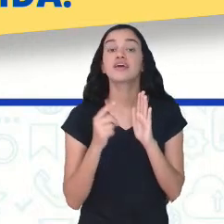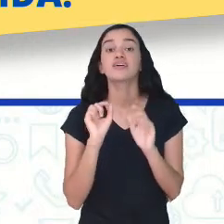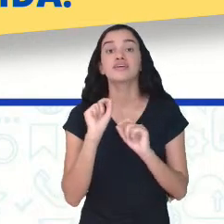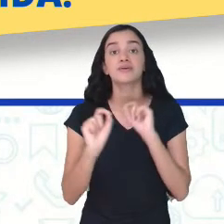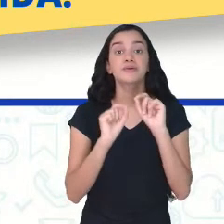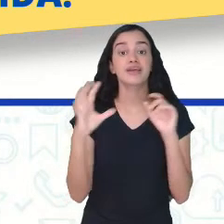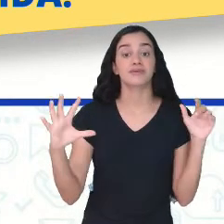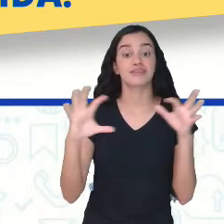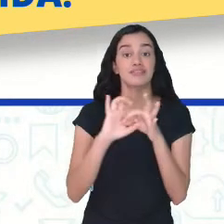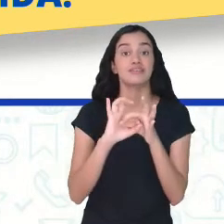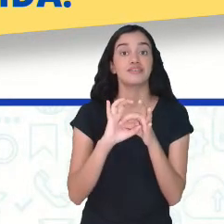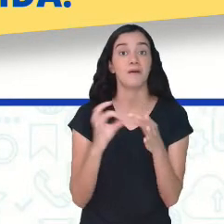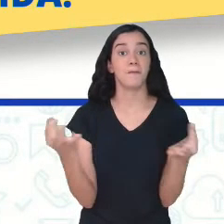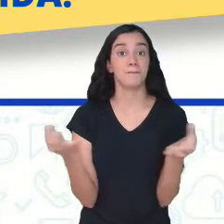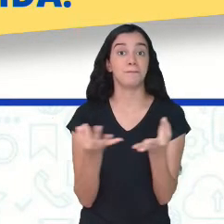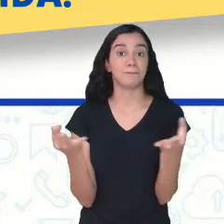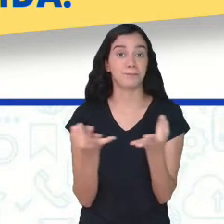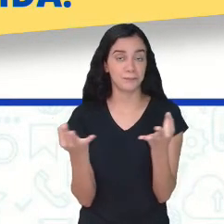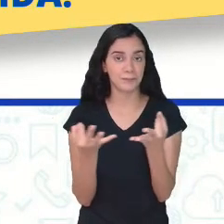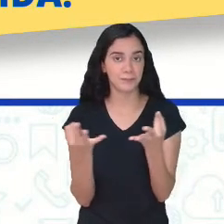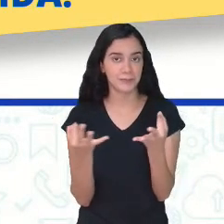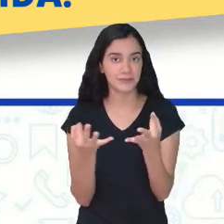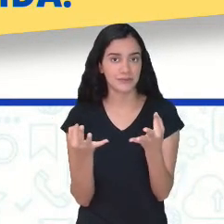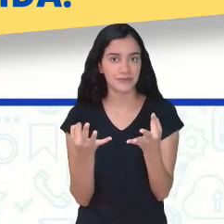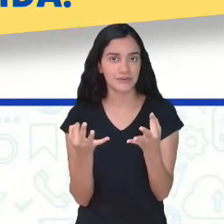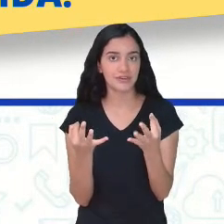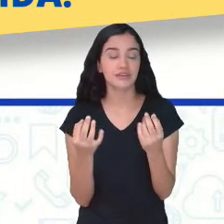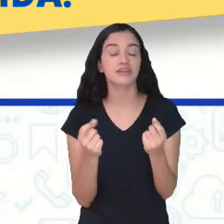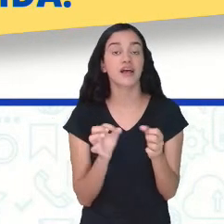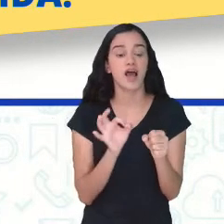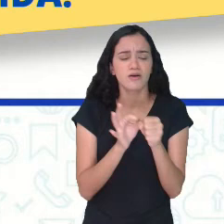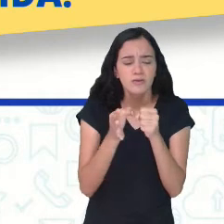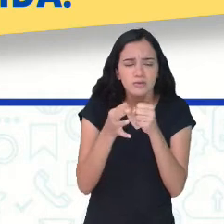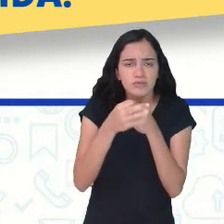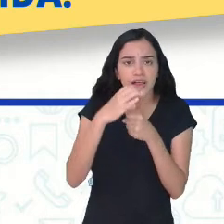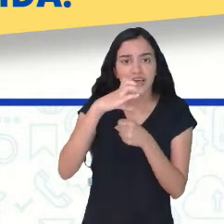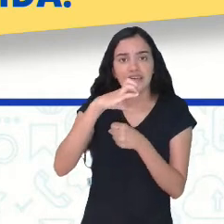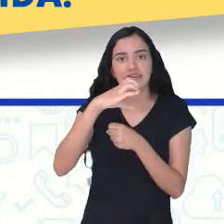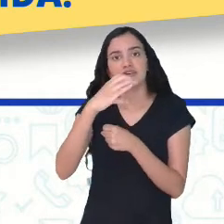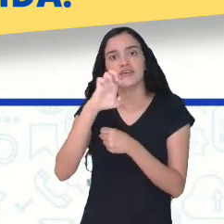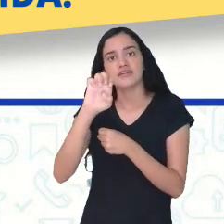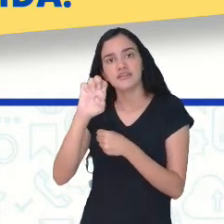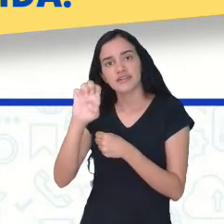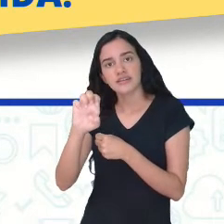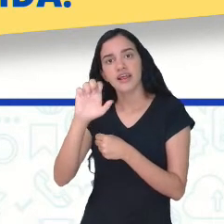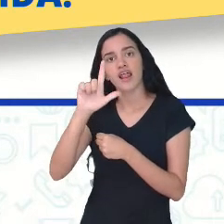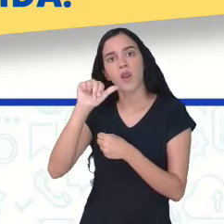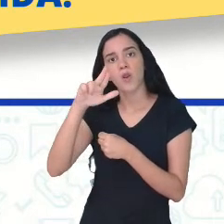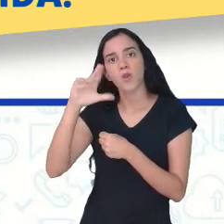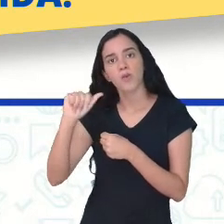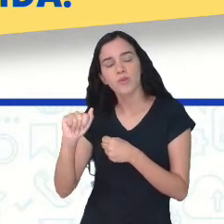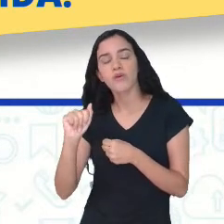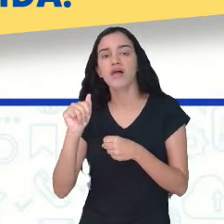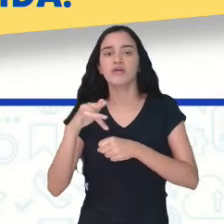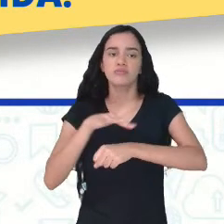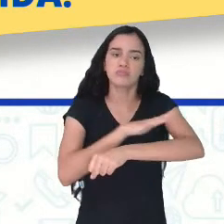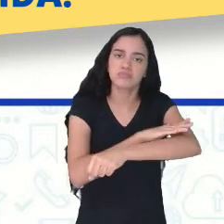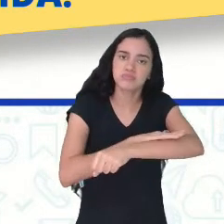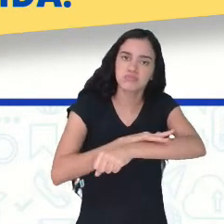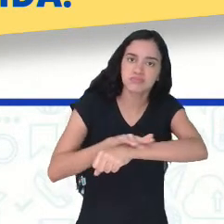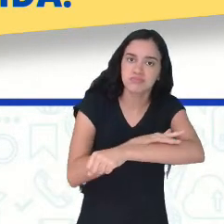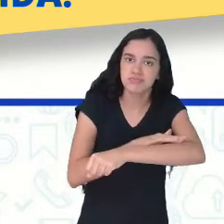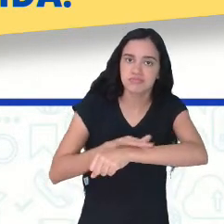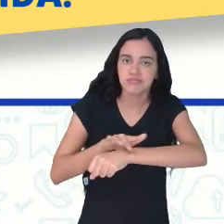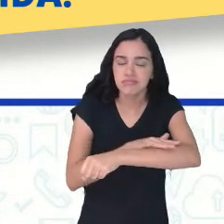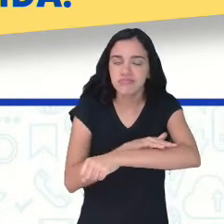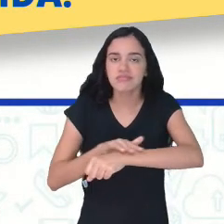perfeita entre peças microscópicas, eu estou falando das células. E depois essas células se formam os tecidos formam os